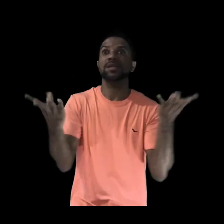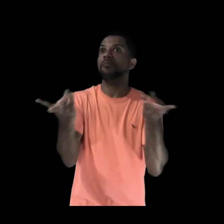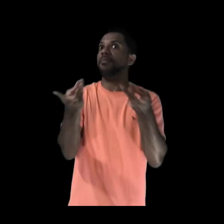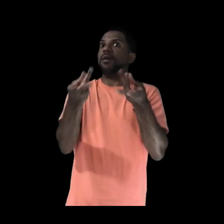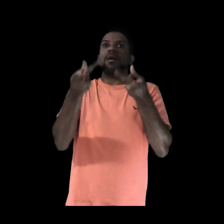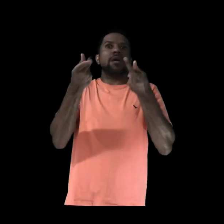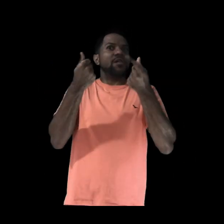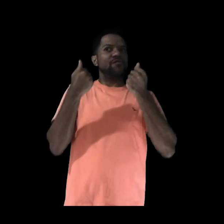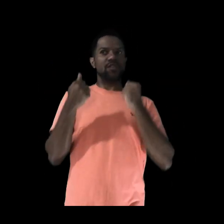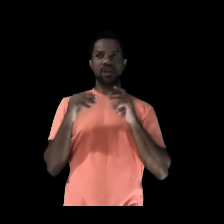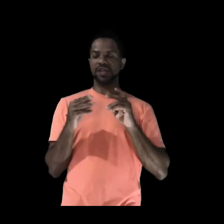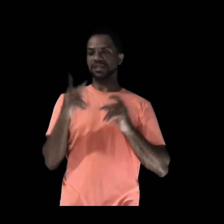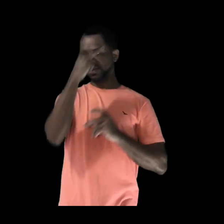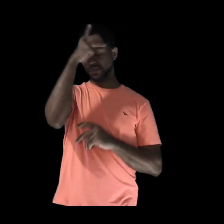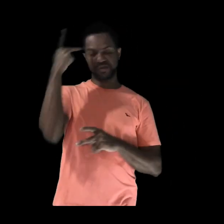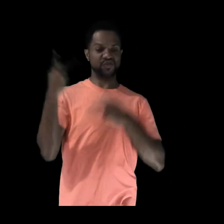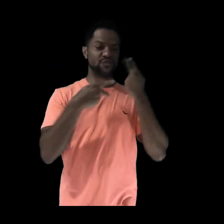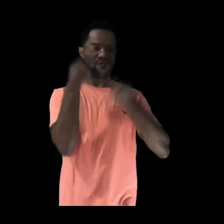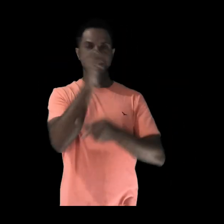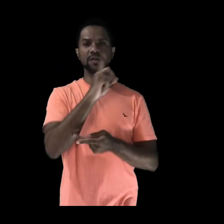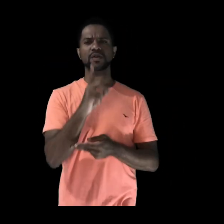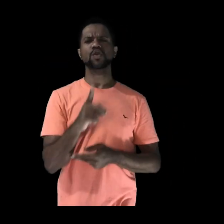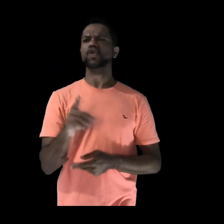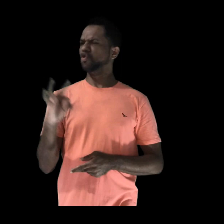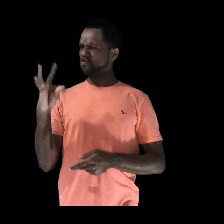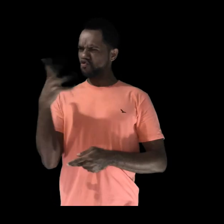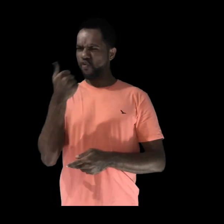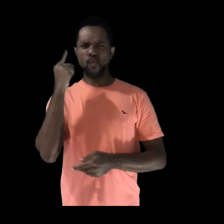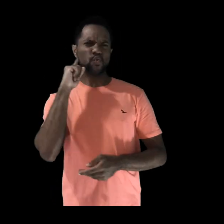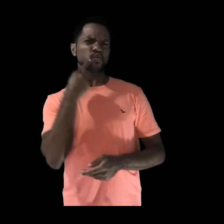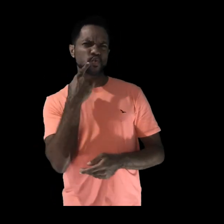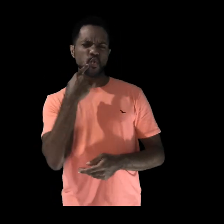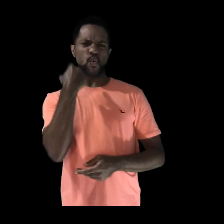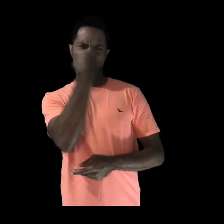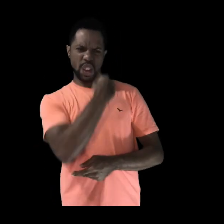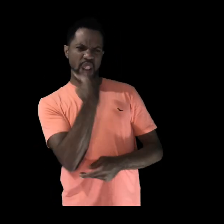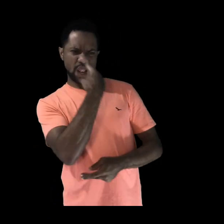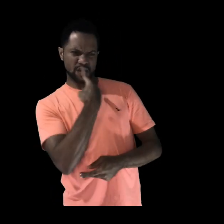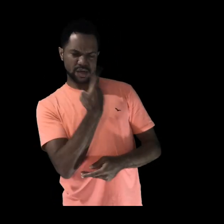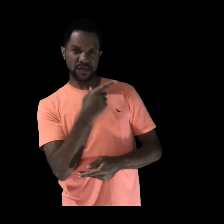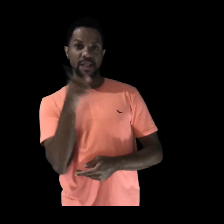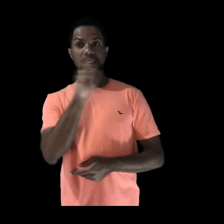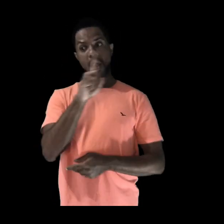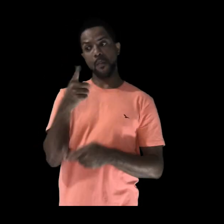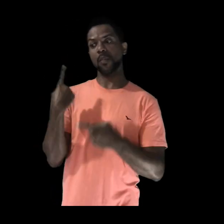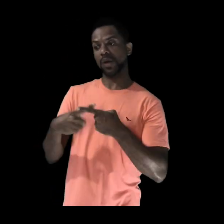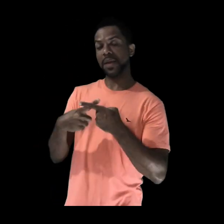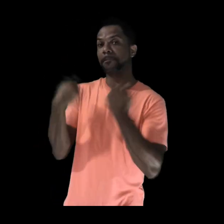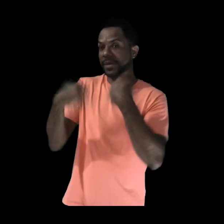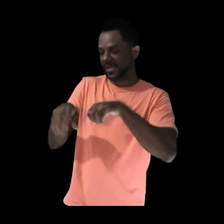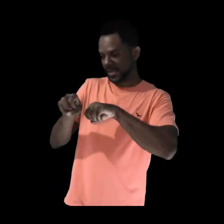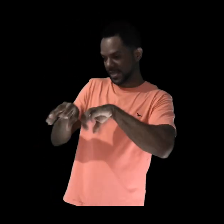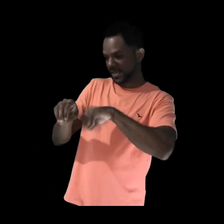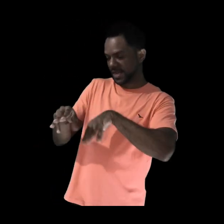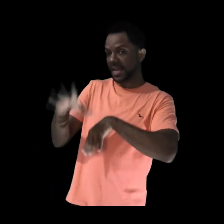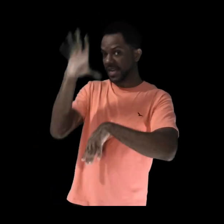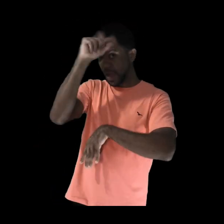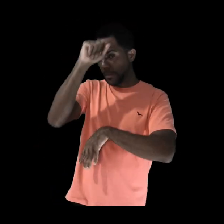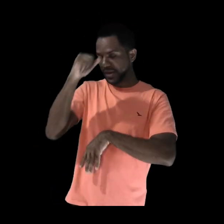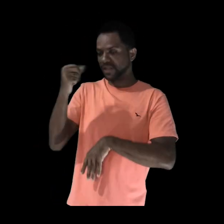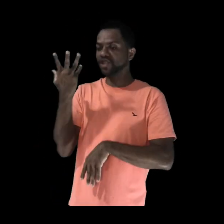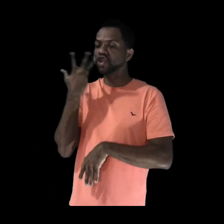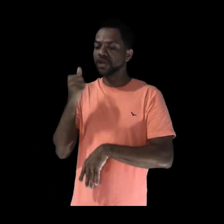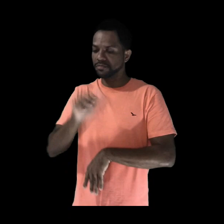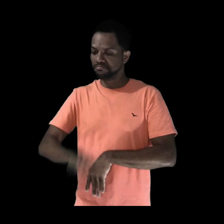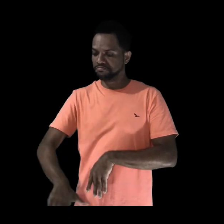essa mil maravilhas aí que todo mundo está falando, não. Não é todo surdo que faz leitura labial. A leitura labial ela tem que ser ensinada